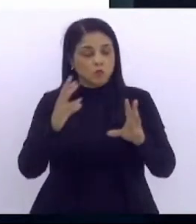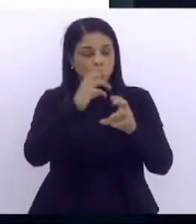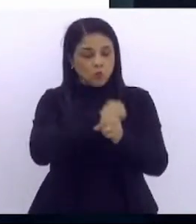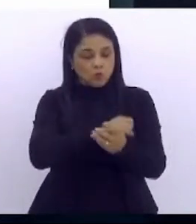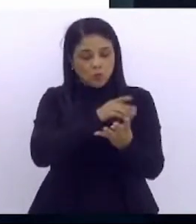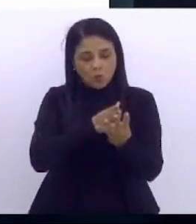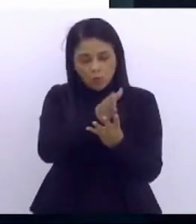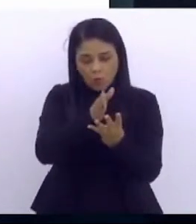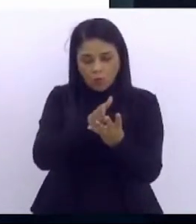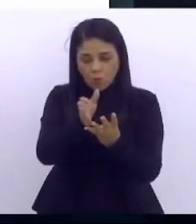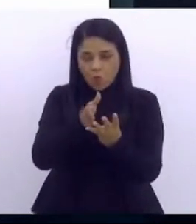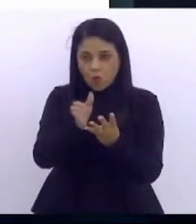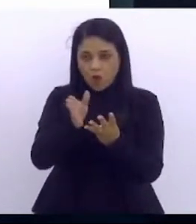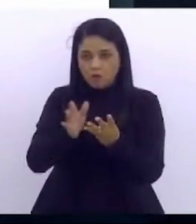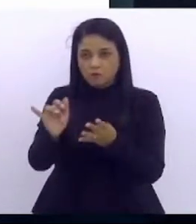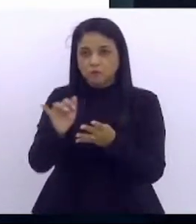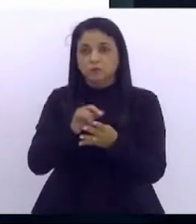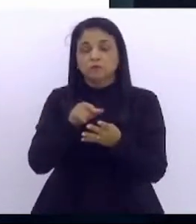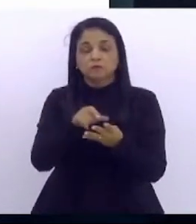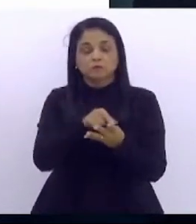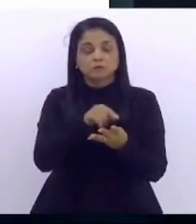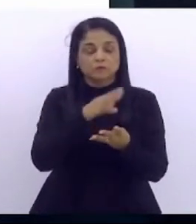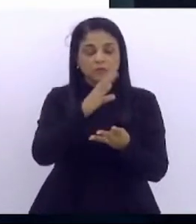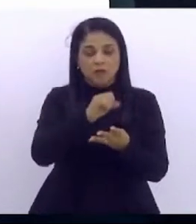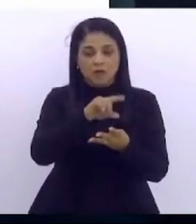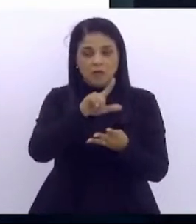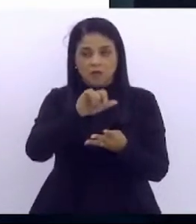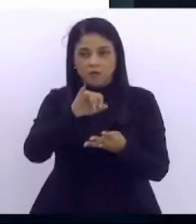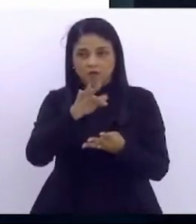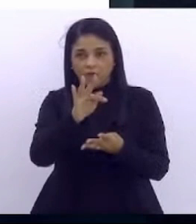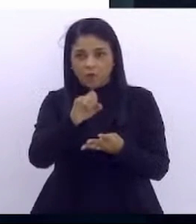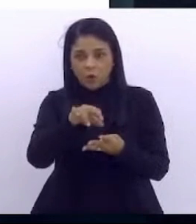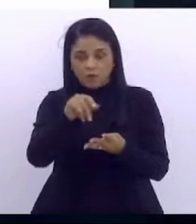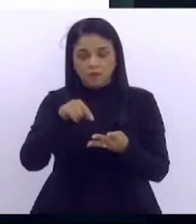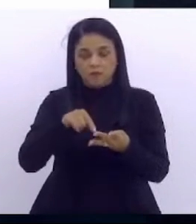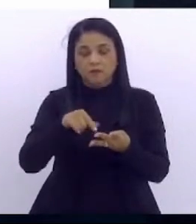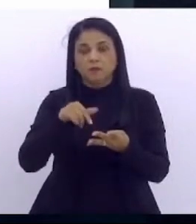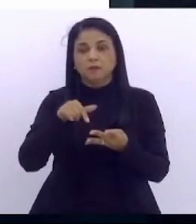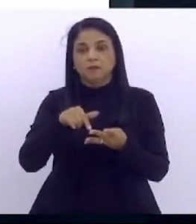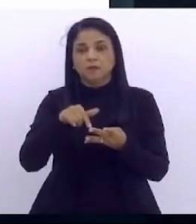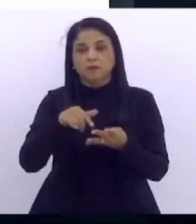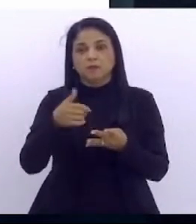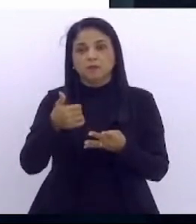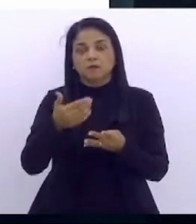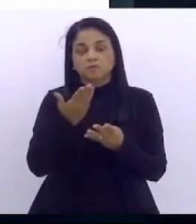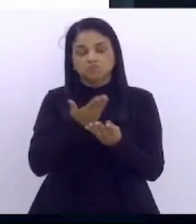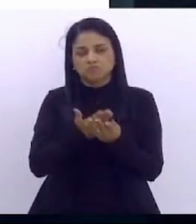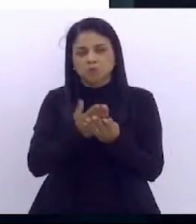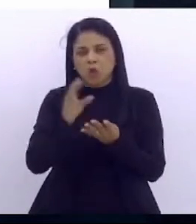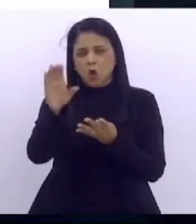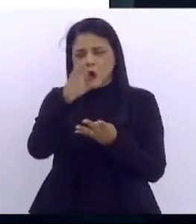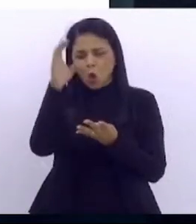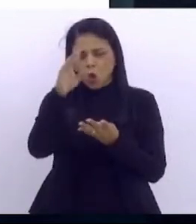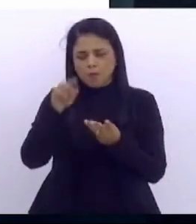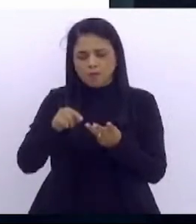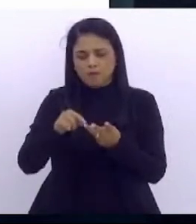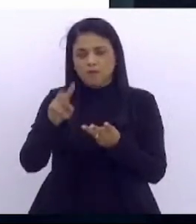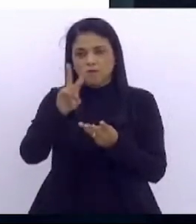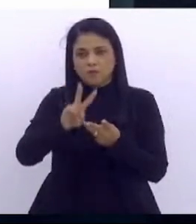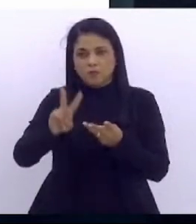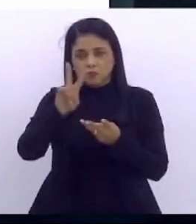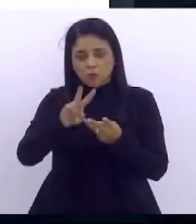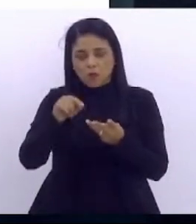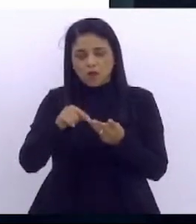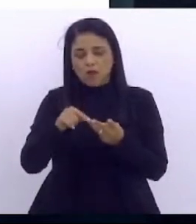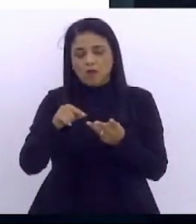4 parâmetros, um estudo da Califórnia da década de 70, 2 estudos da década de 80 e 90, aqui um da Colômbia, outro da Venezuela, uns países aqui da